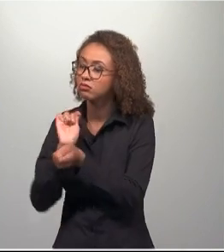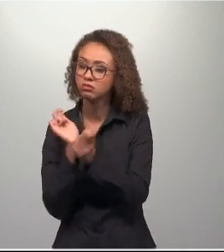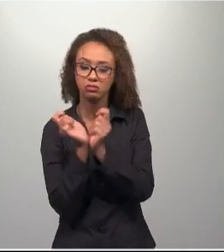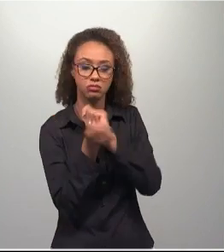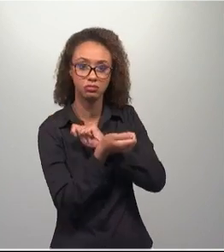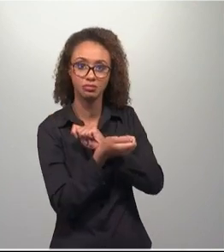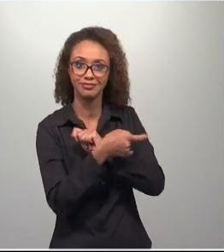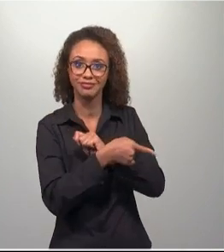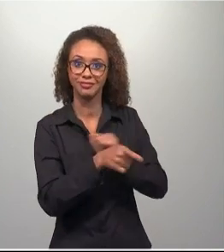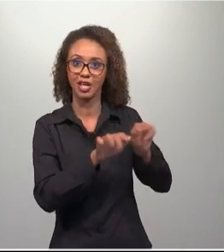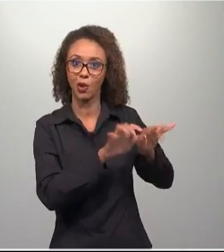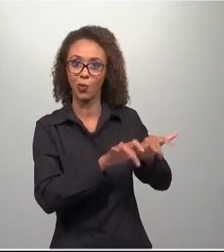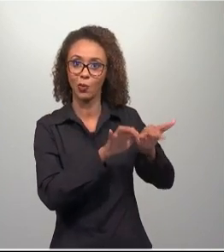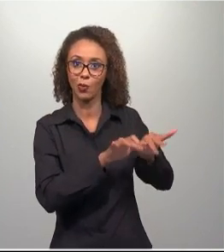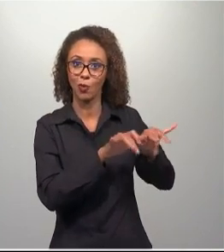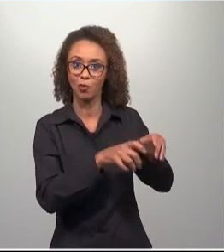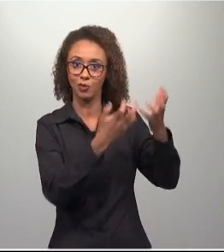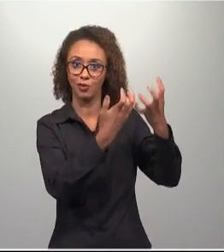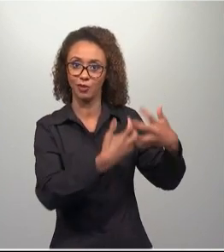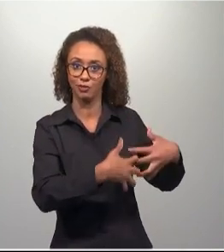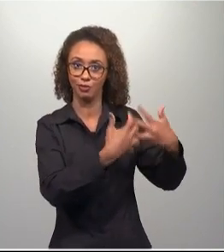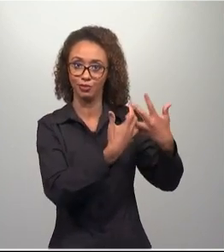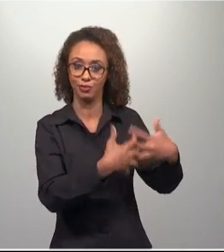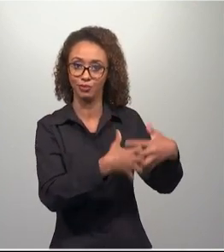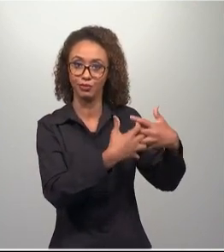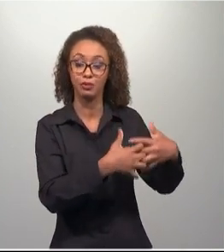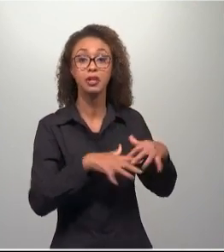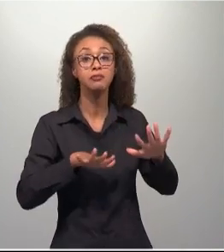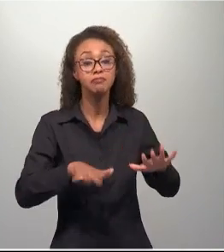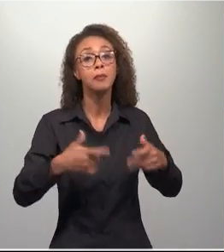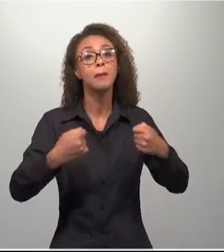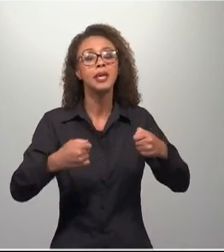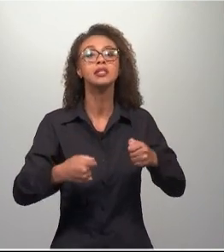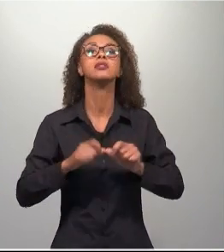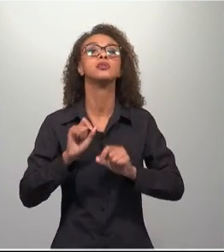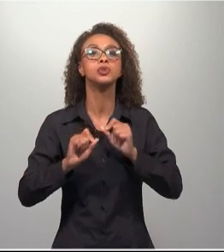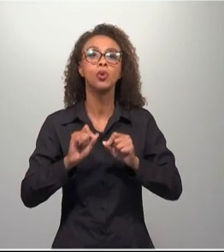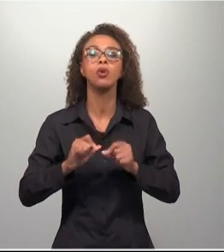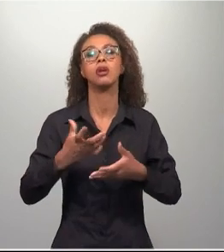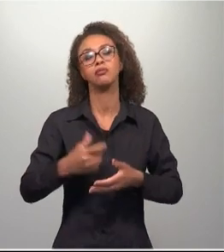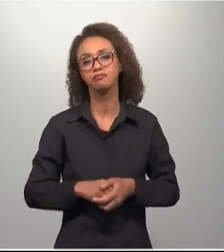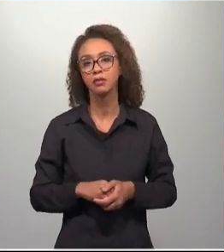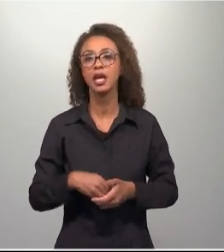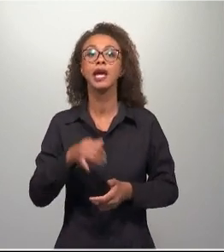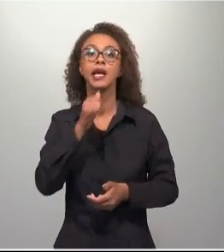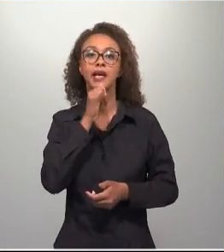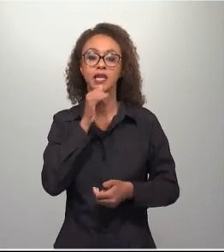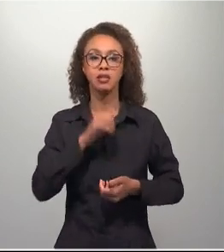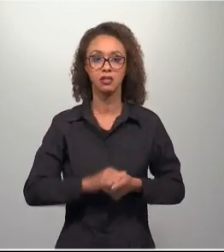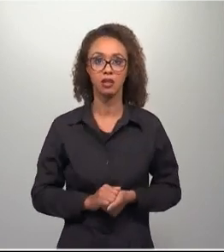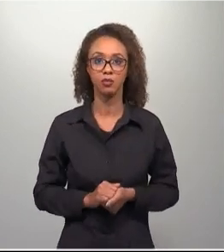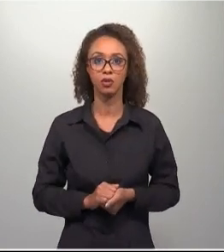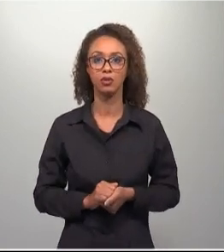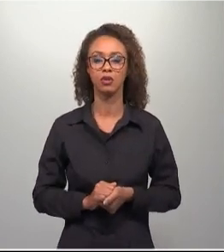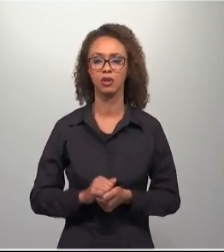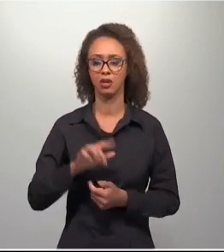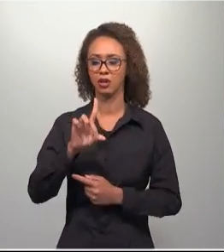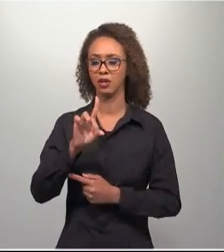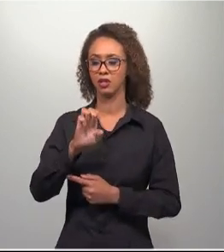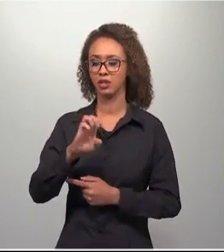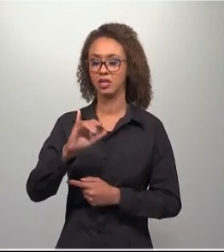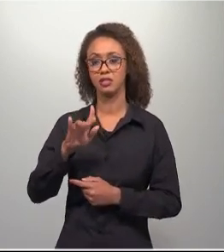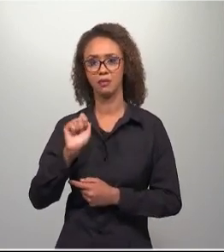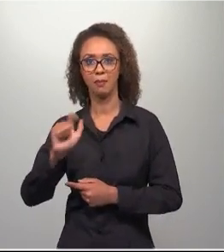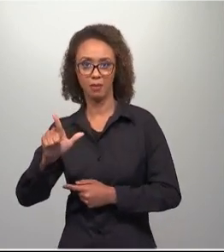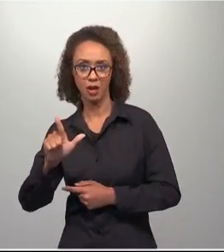e para isso precisamos visitar alguns conteúdos por exemplo a conversão desse mal pra binário desse mal do nosso